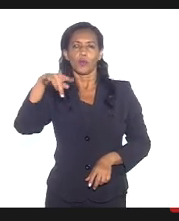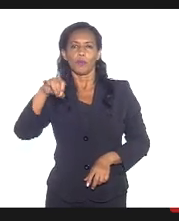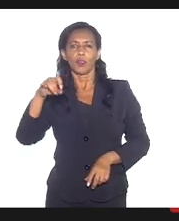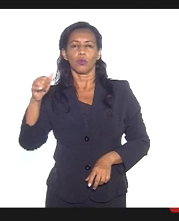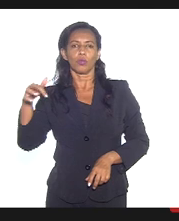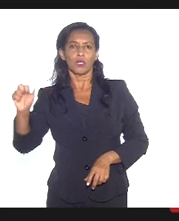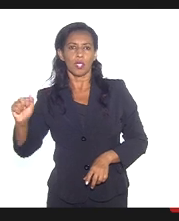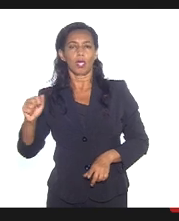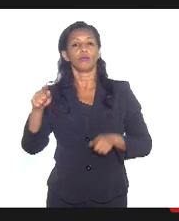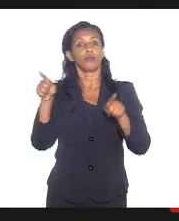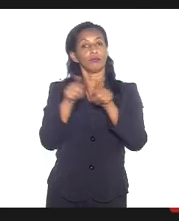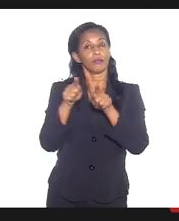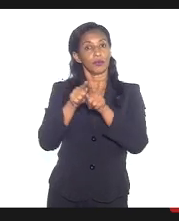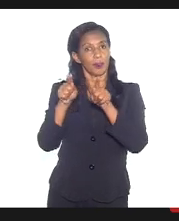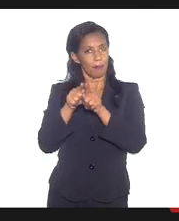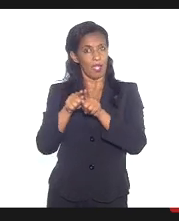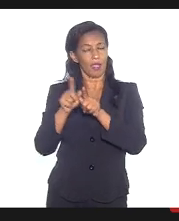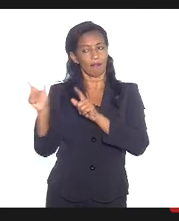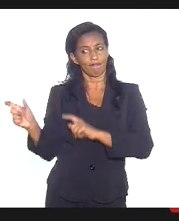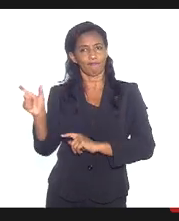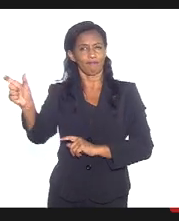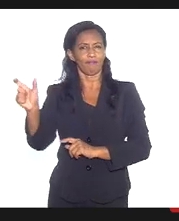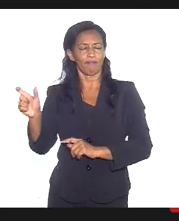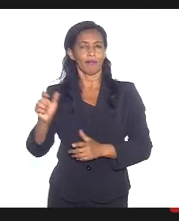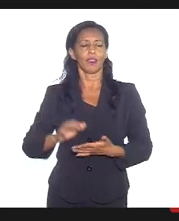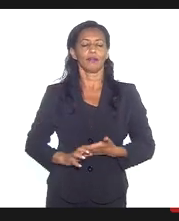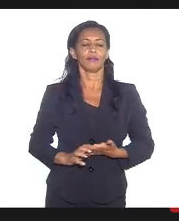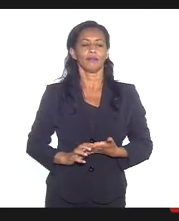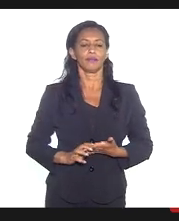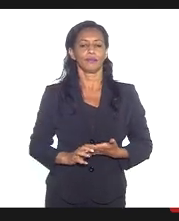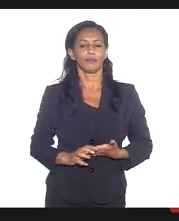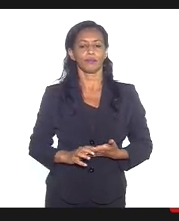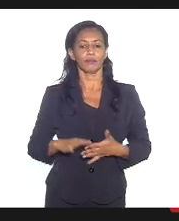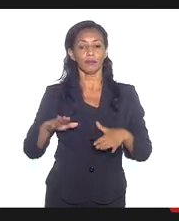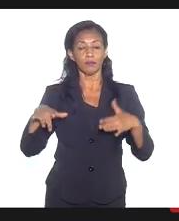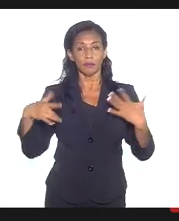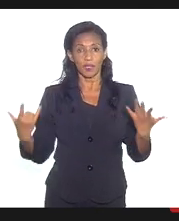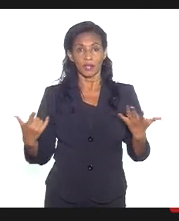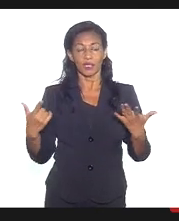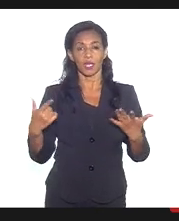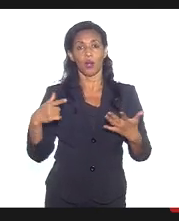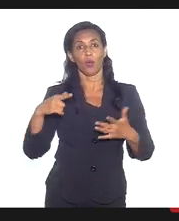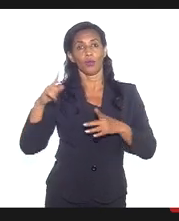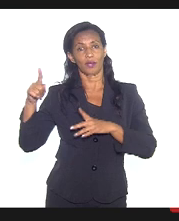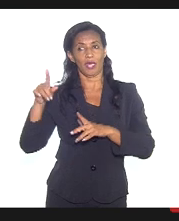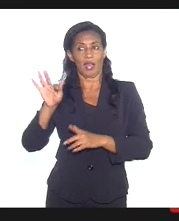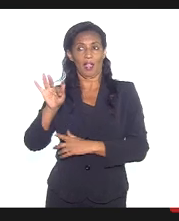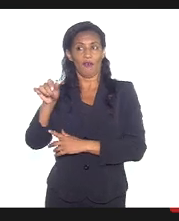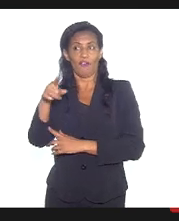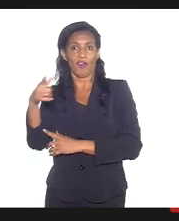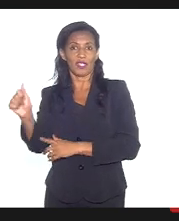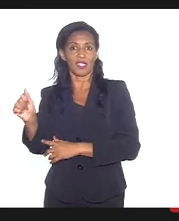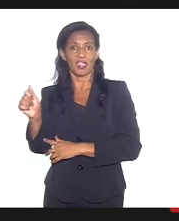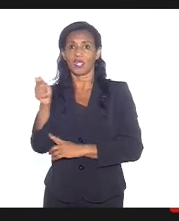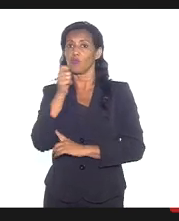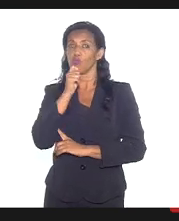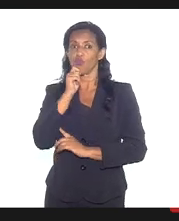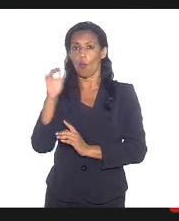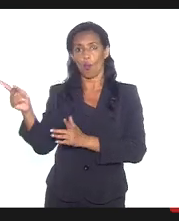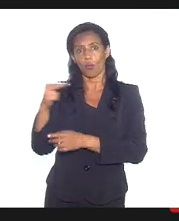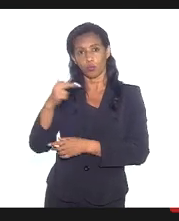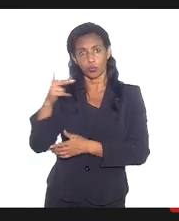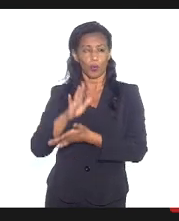é do DAP e do RGT, vou dizer assim, de maneira global, né? Então, isso é recepcionado na Fazenda e não tinha nenhum link entre os dois.